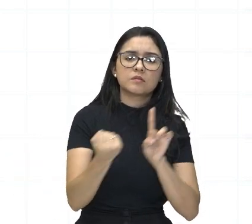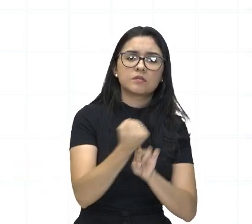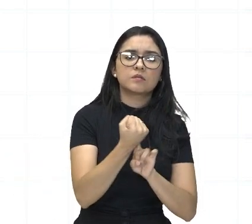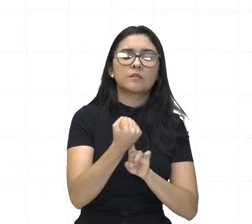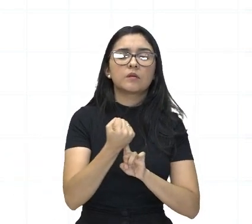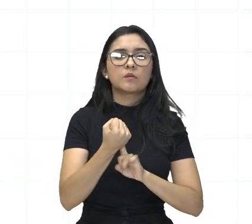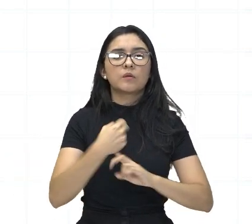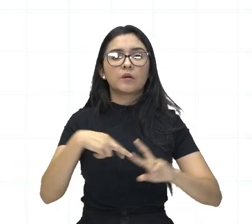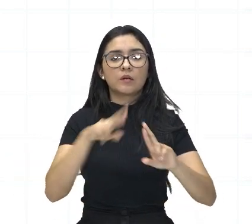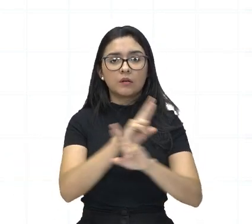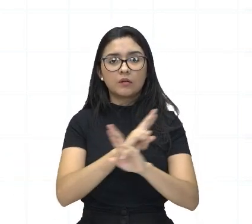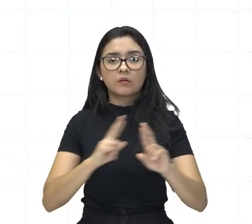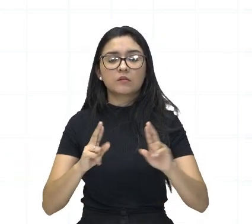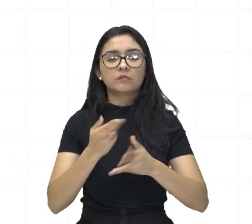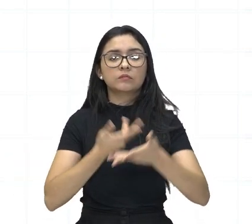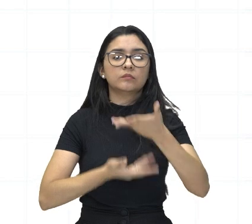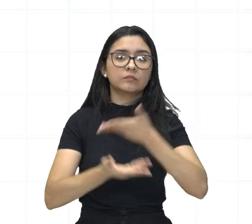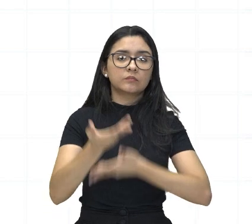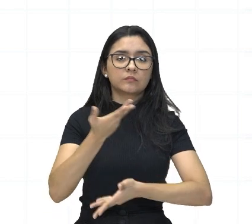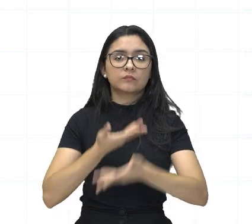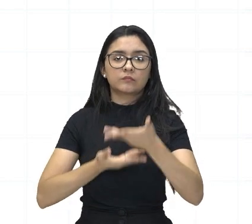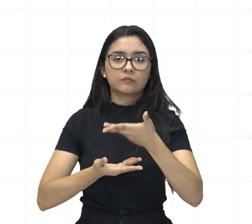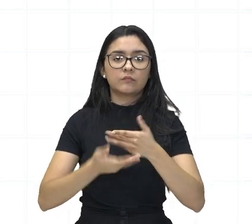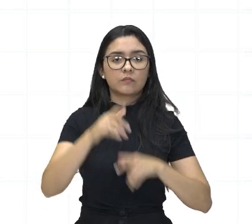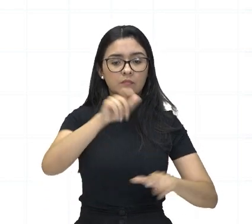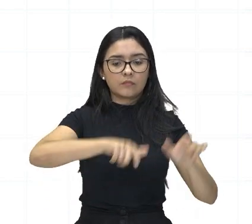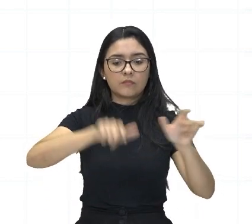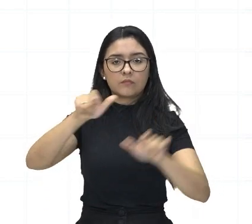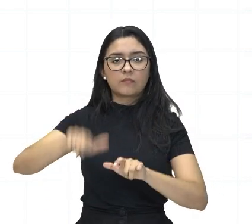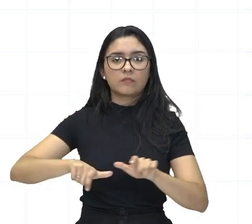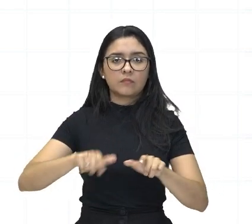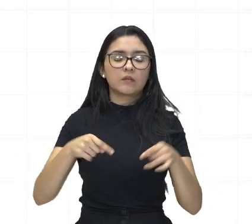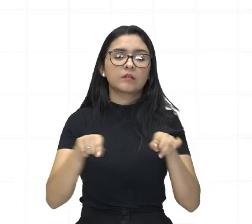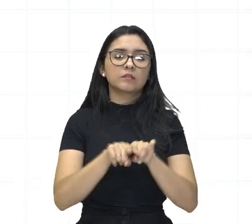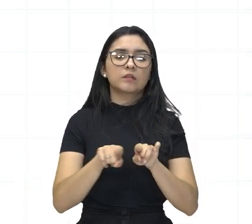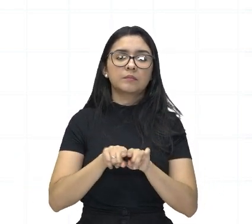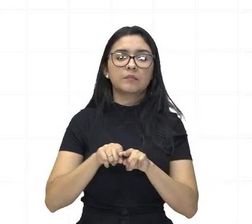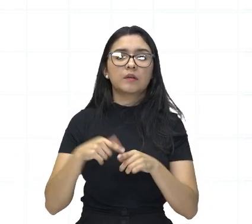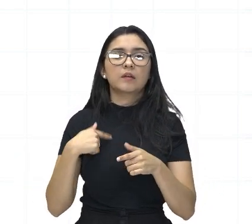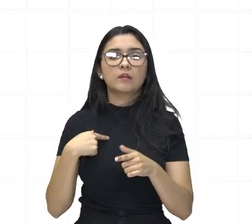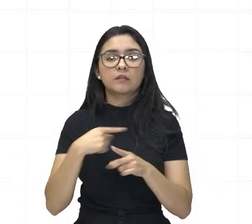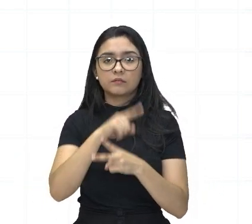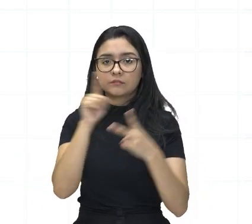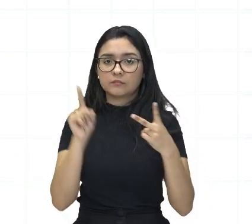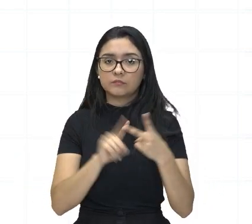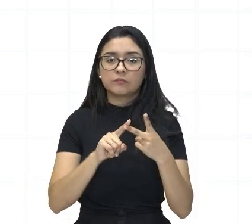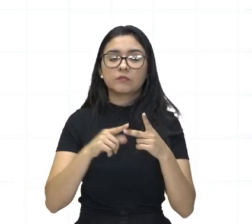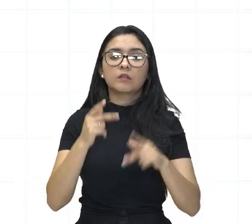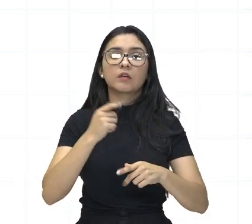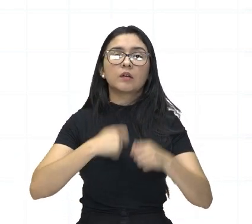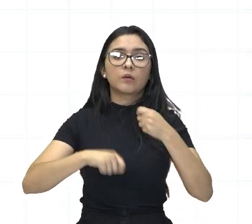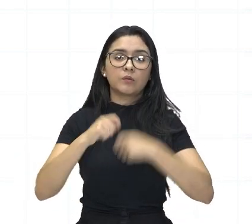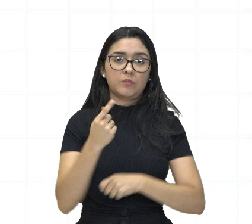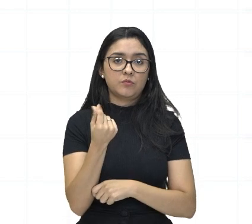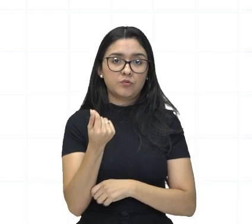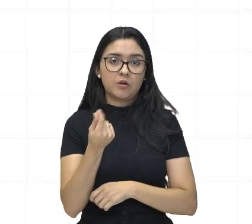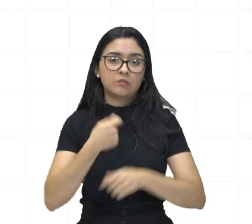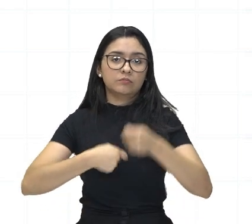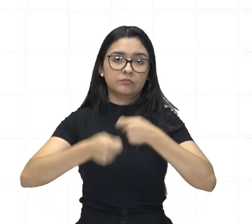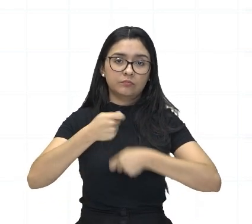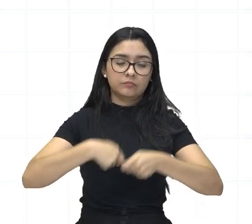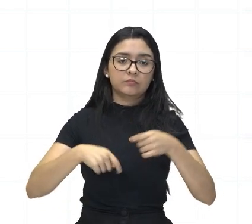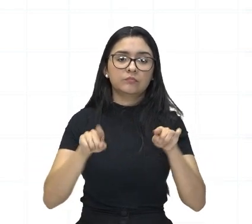relacionamento, a interação entre seres humanos, e as questões econômicas que que envolve a questão financeira e